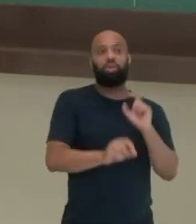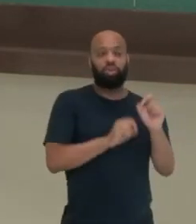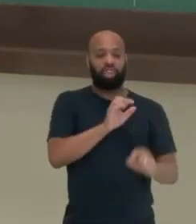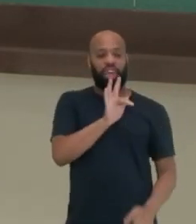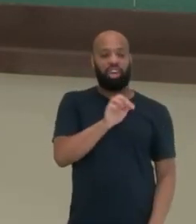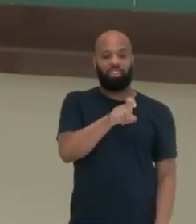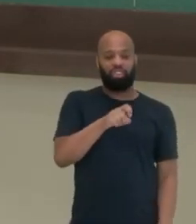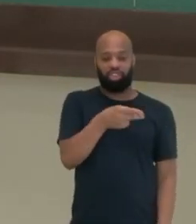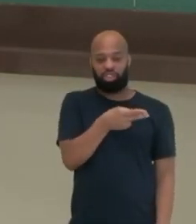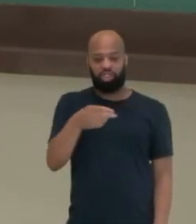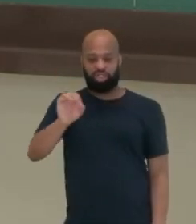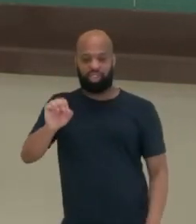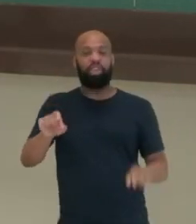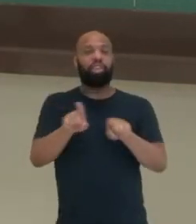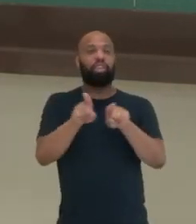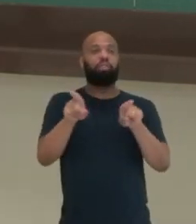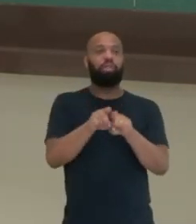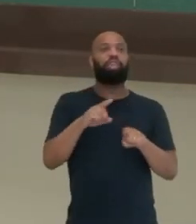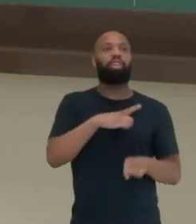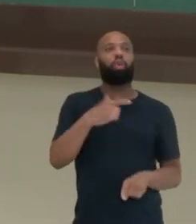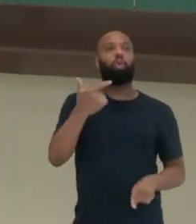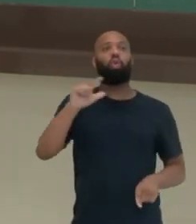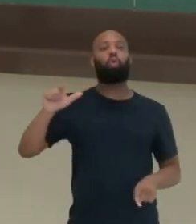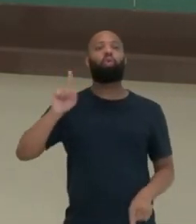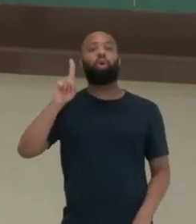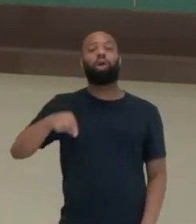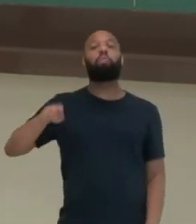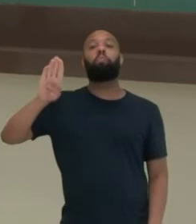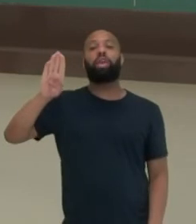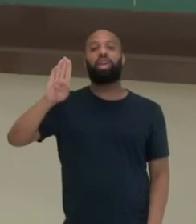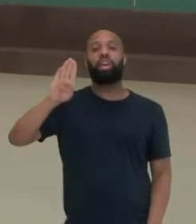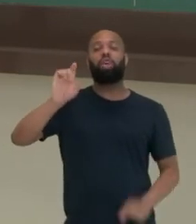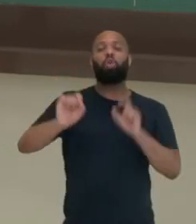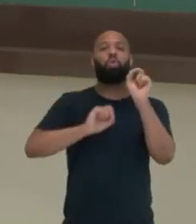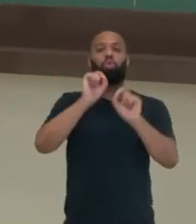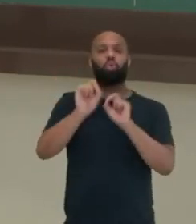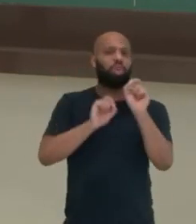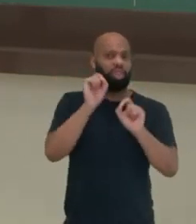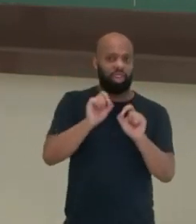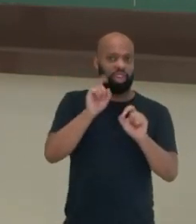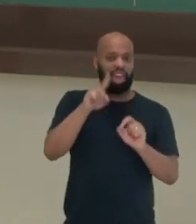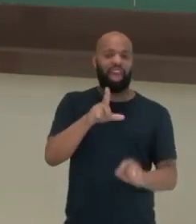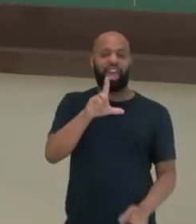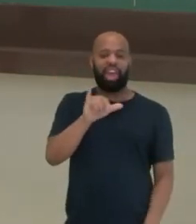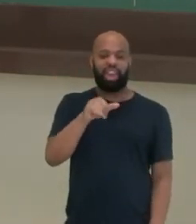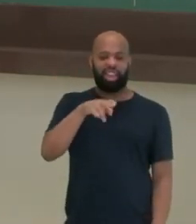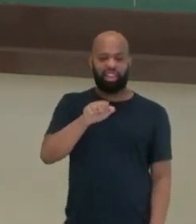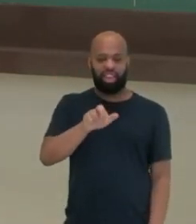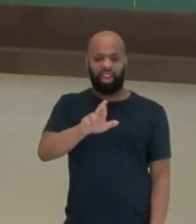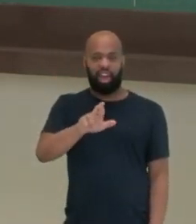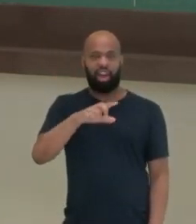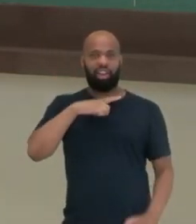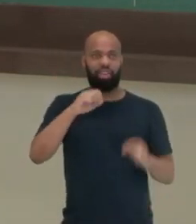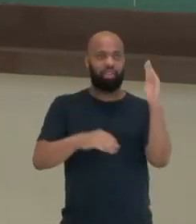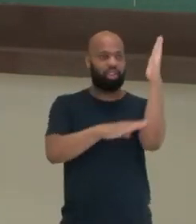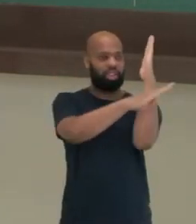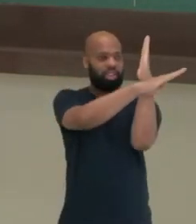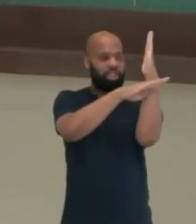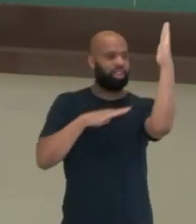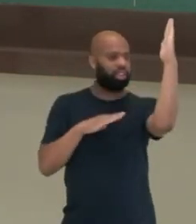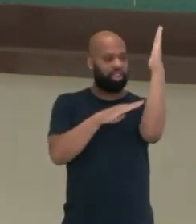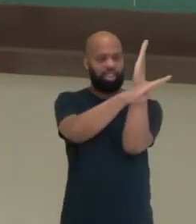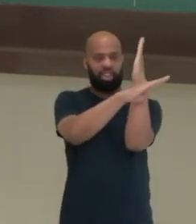importante é o coeficiente linear, que é o b da minha função. O b é exatamente onde corta no eixo y, o eixo em